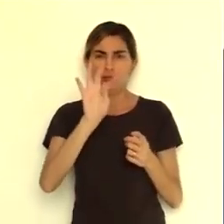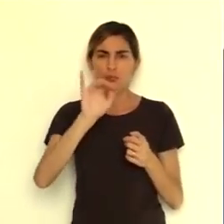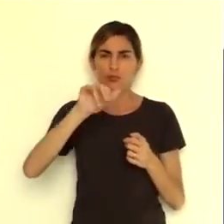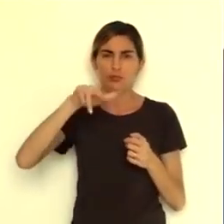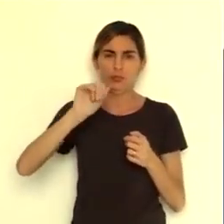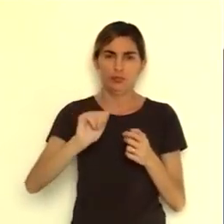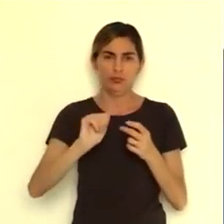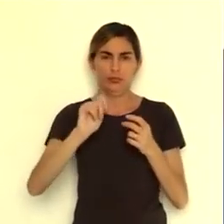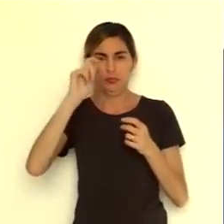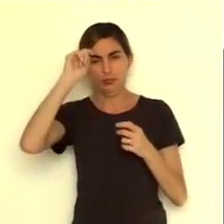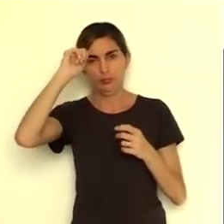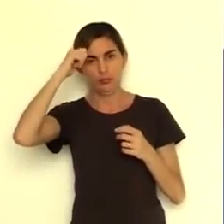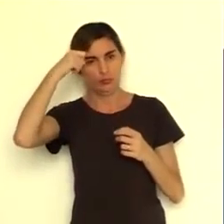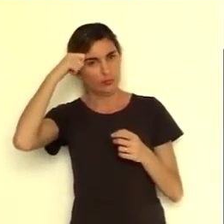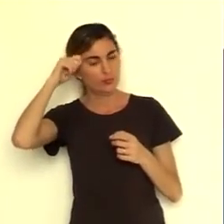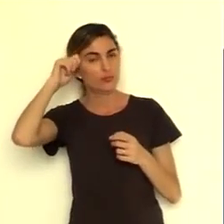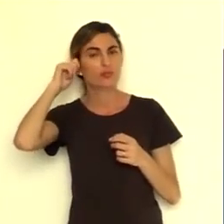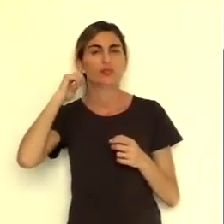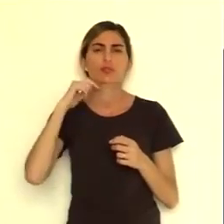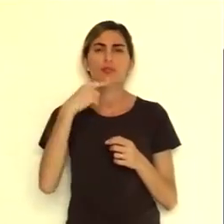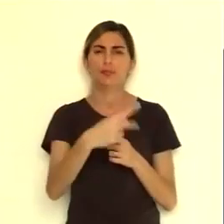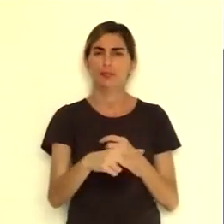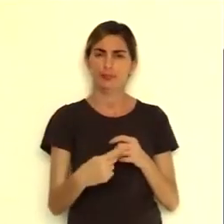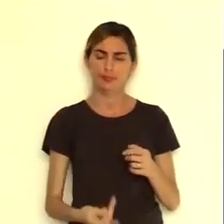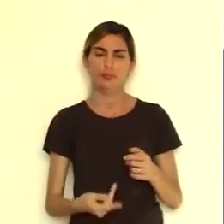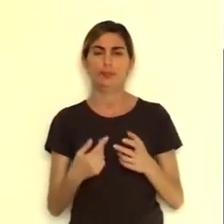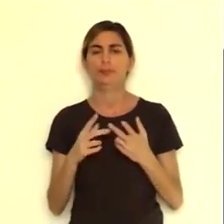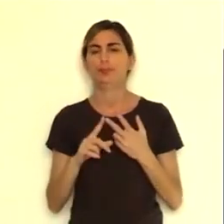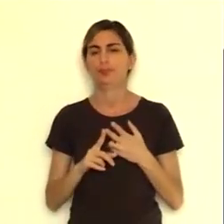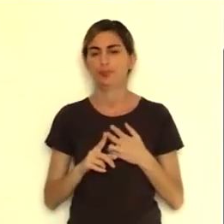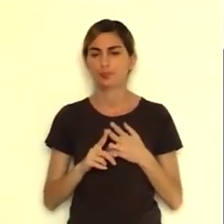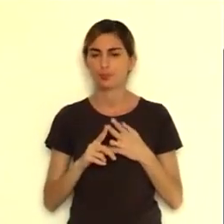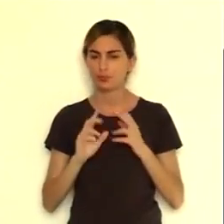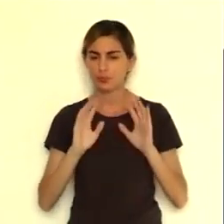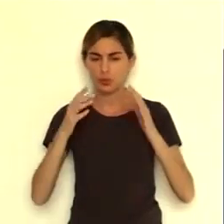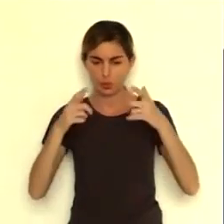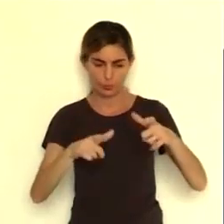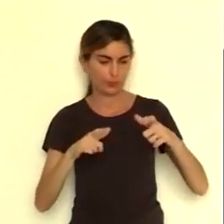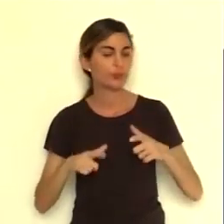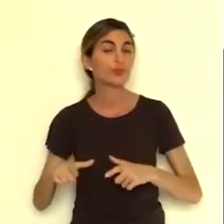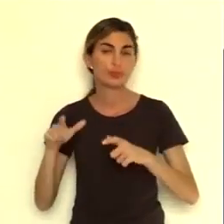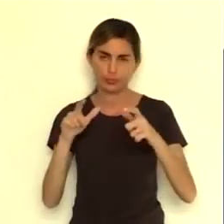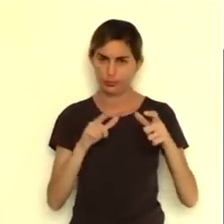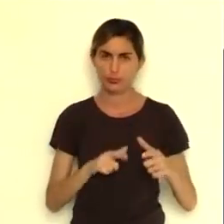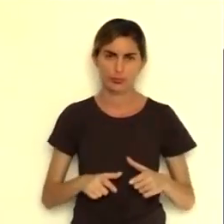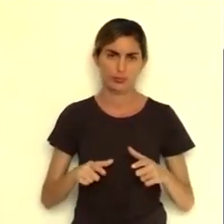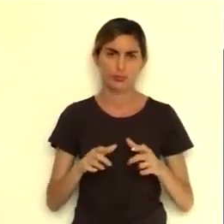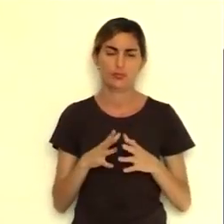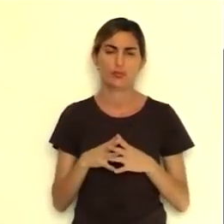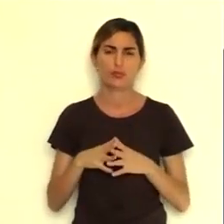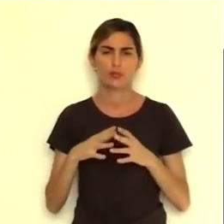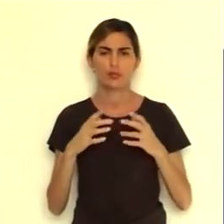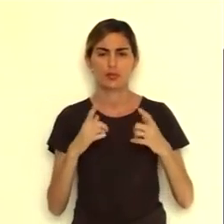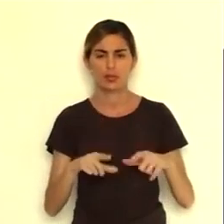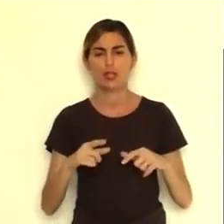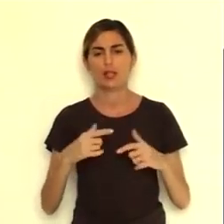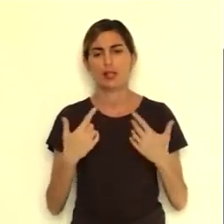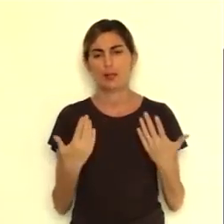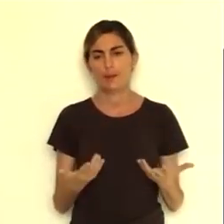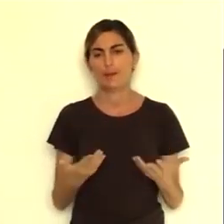essa etnia africana ela estava localizada, ela estava ali naquele